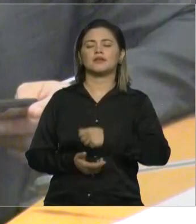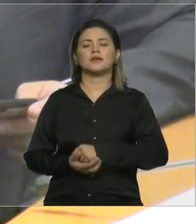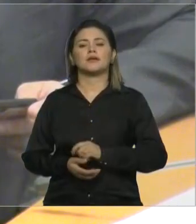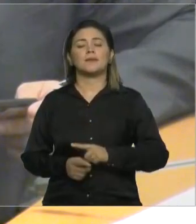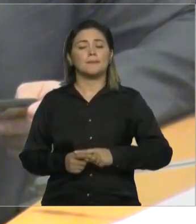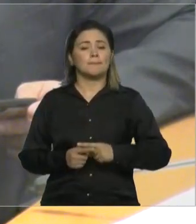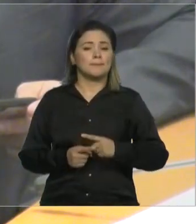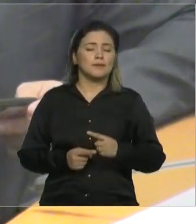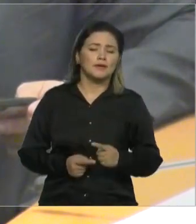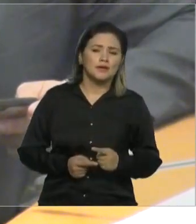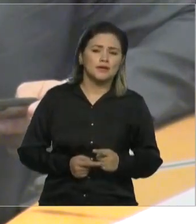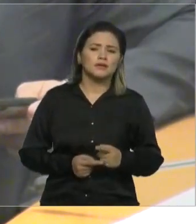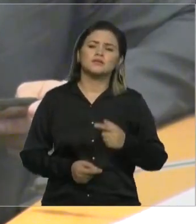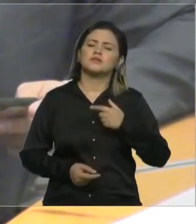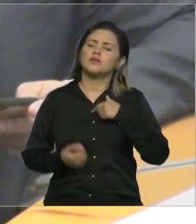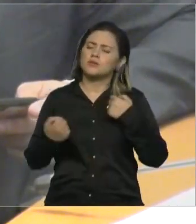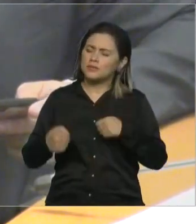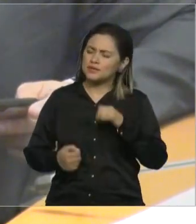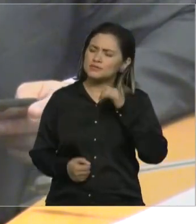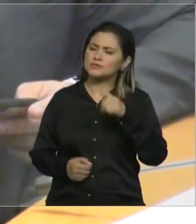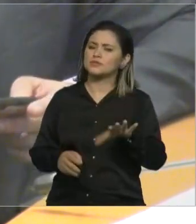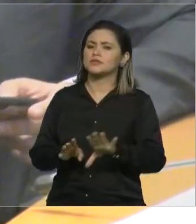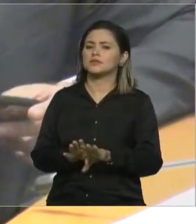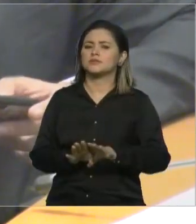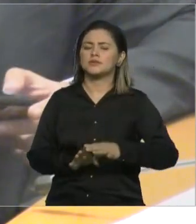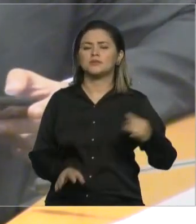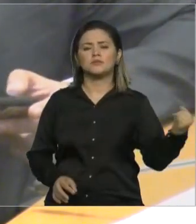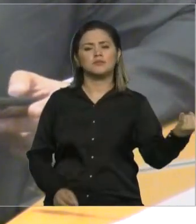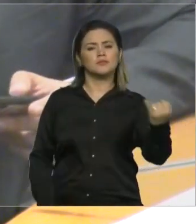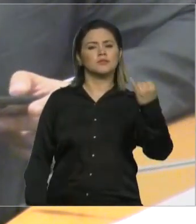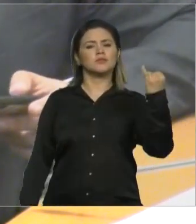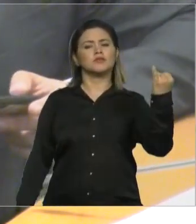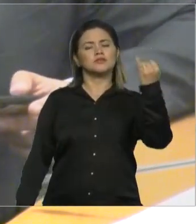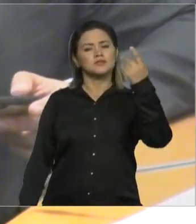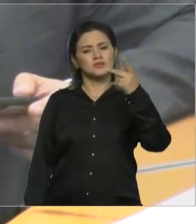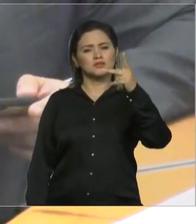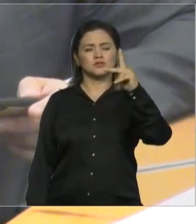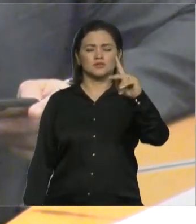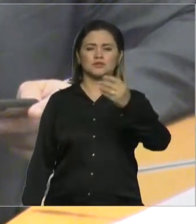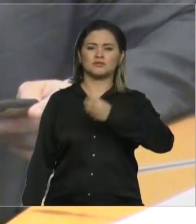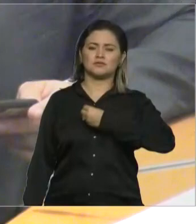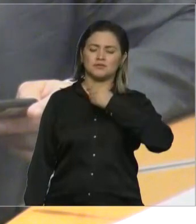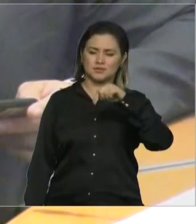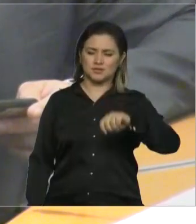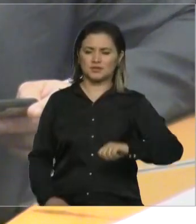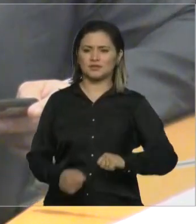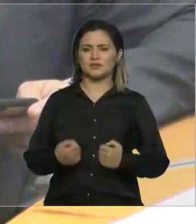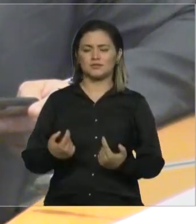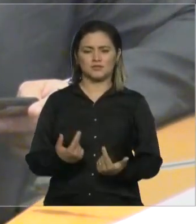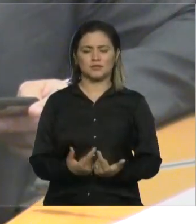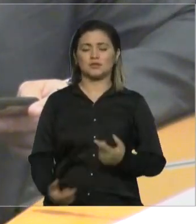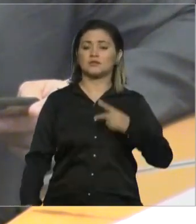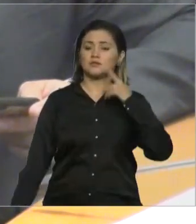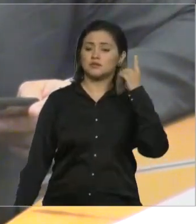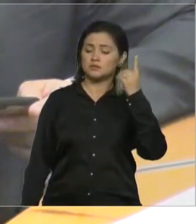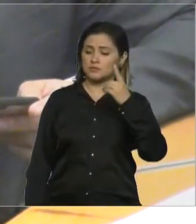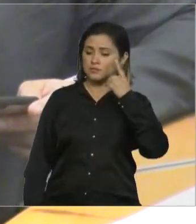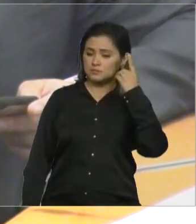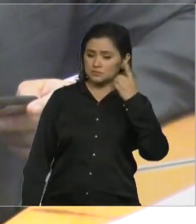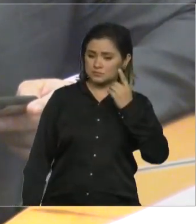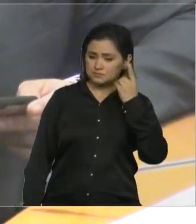da importância de Vossa Excelência nesta casa. Não só como deputada, os mandatos da